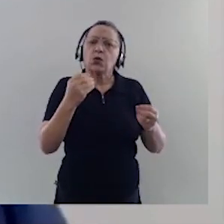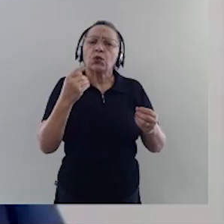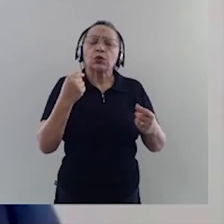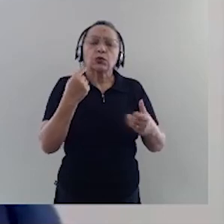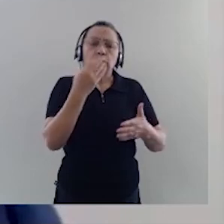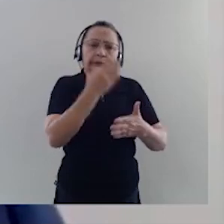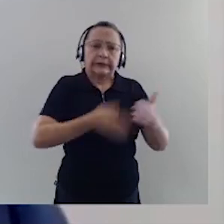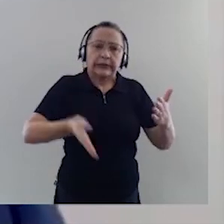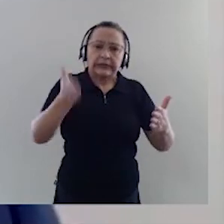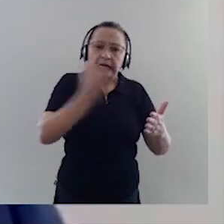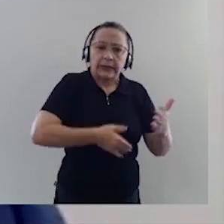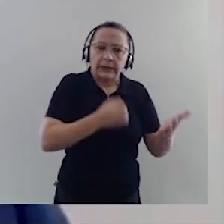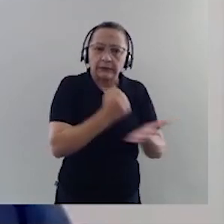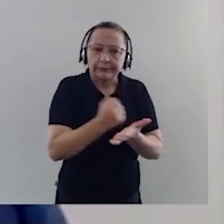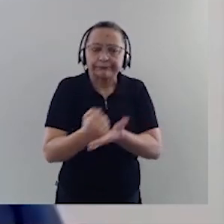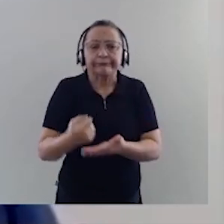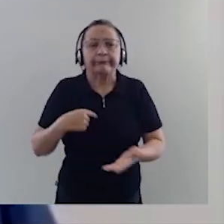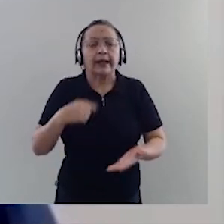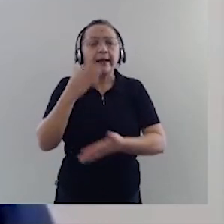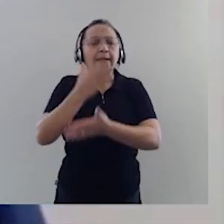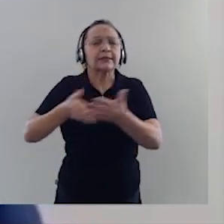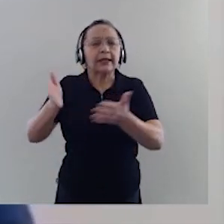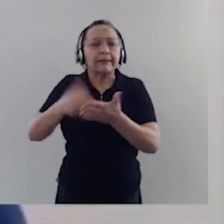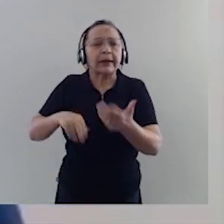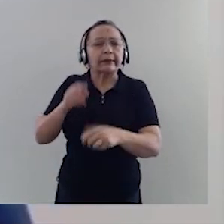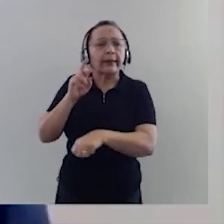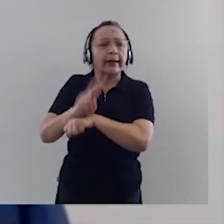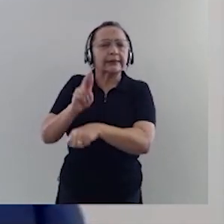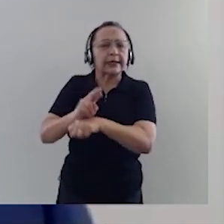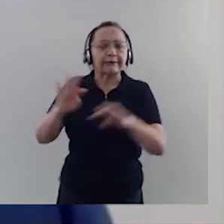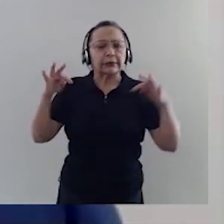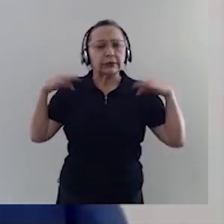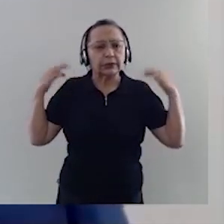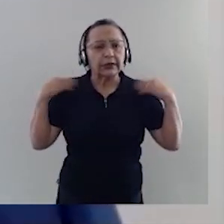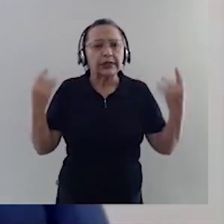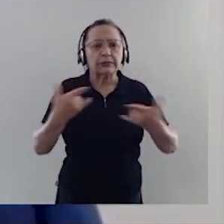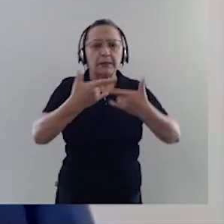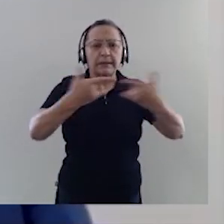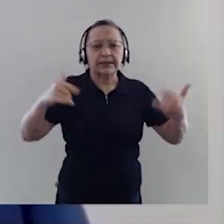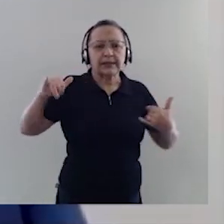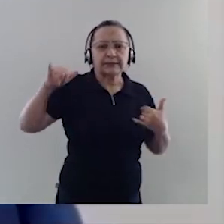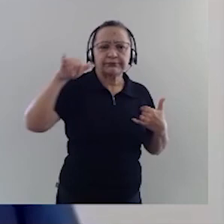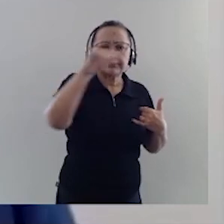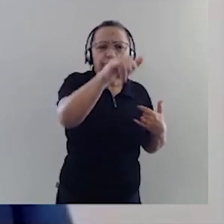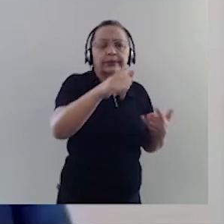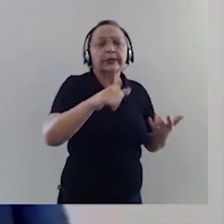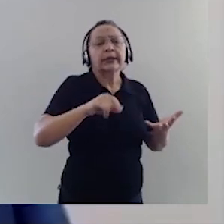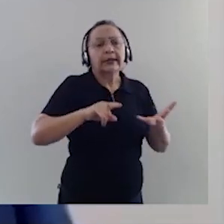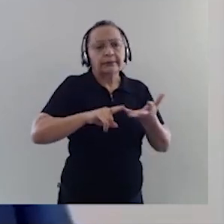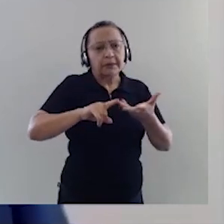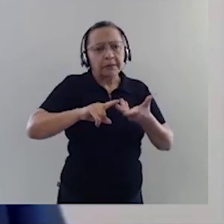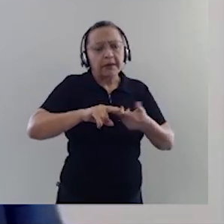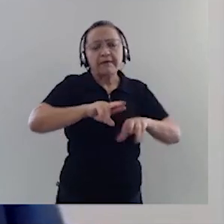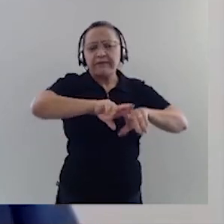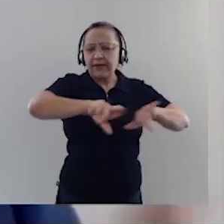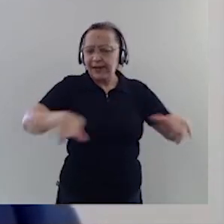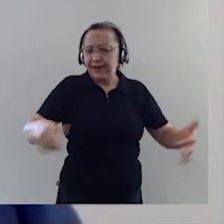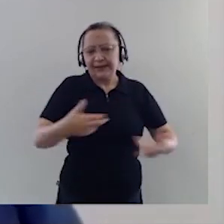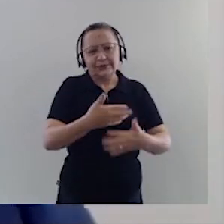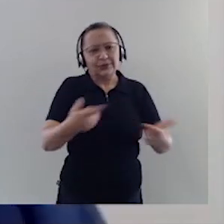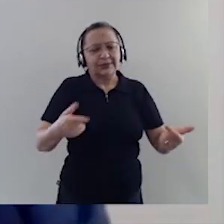contratos, reserva de turismo, passagem aérea, dentre outras questões que envolvem o